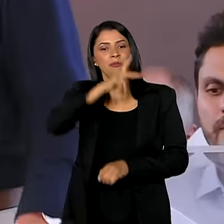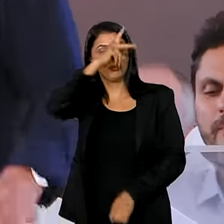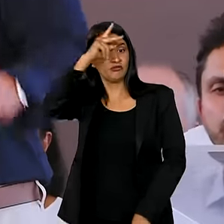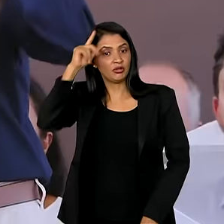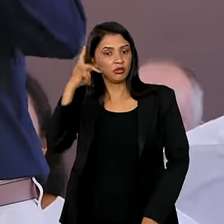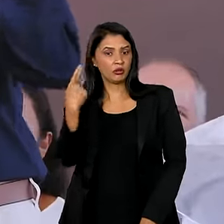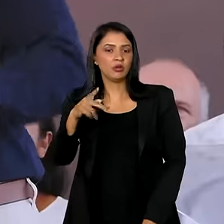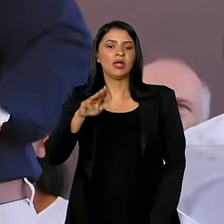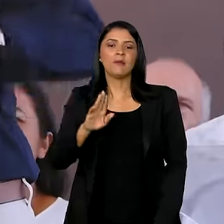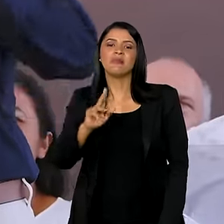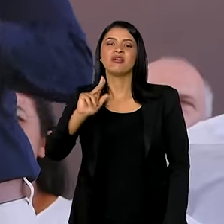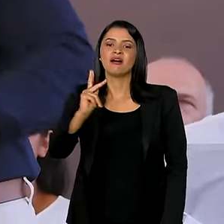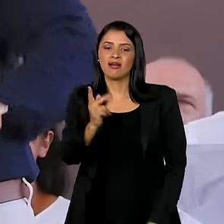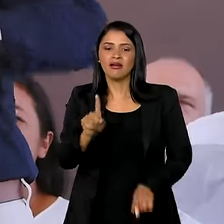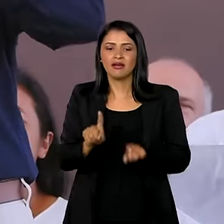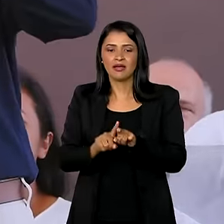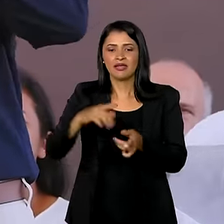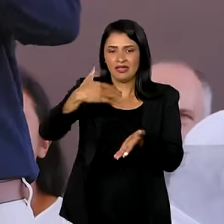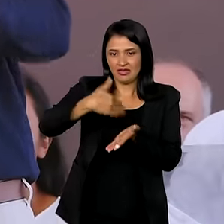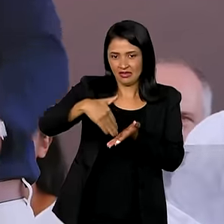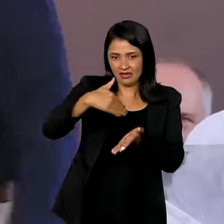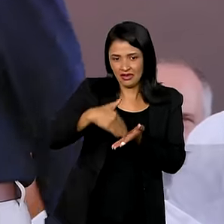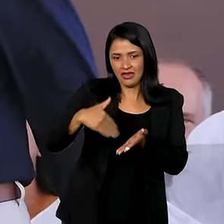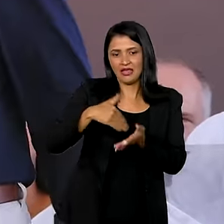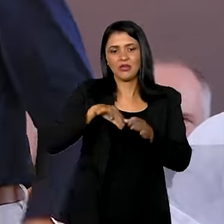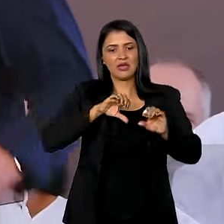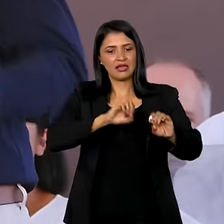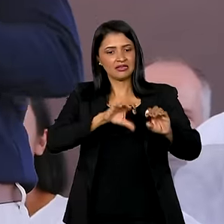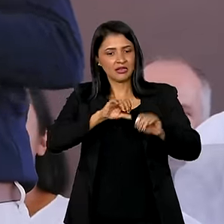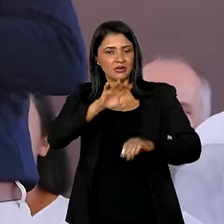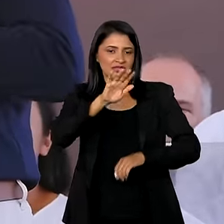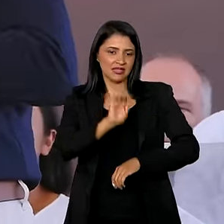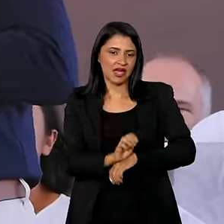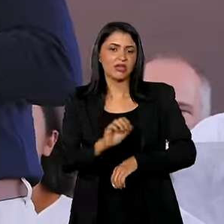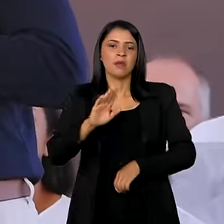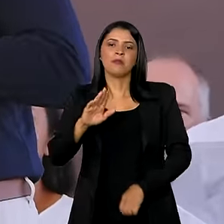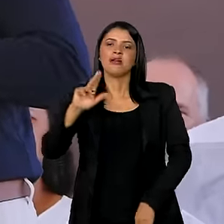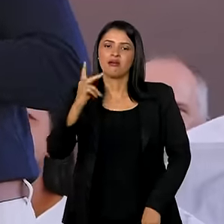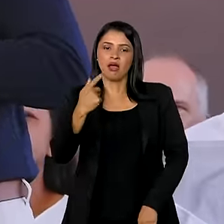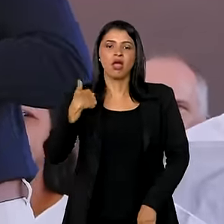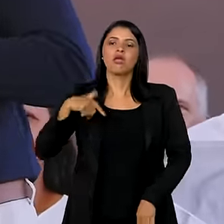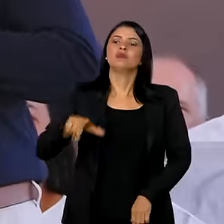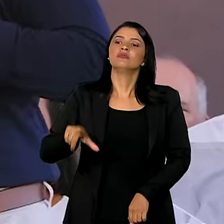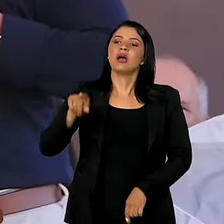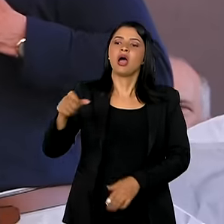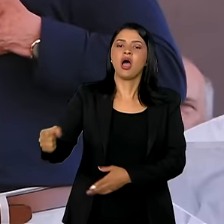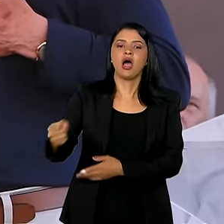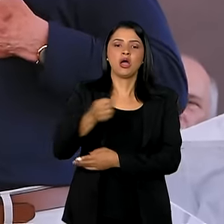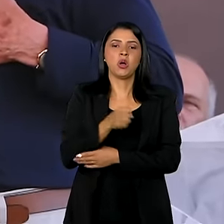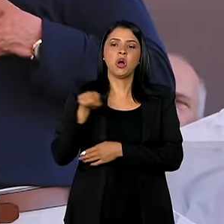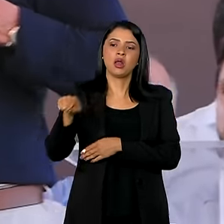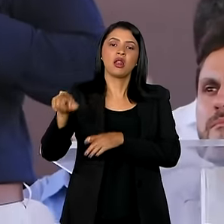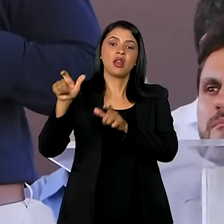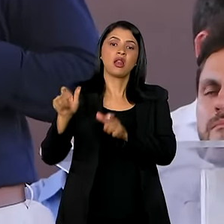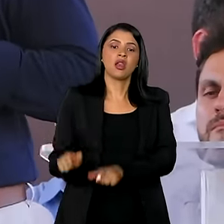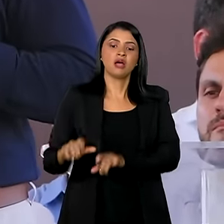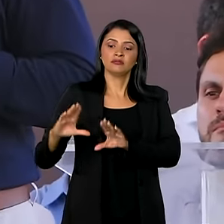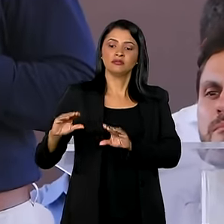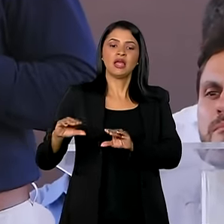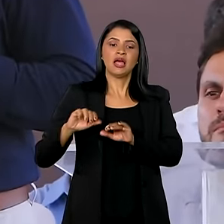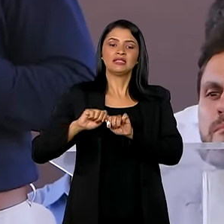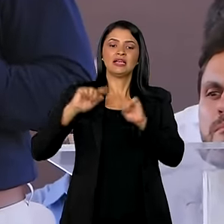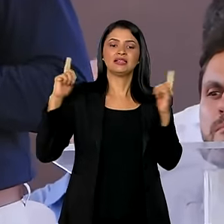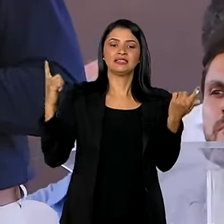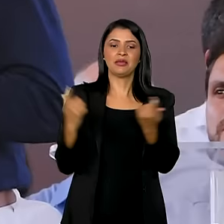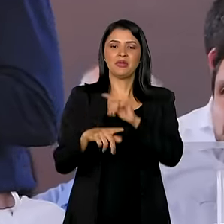Horizonte, secretária da Educação do Estado de Belo Horizonte, e eu tirei ela agora do conforto da Assembleia